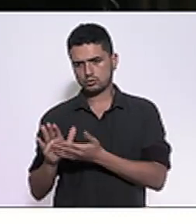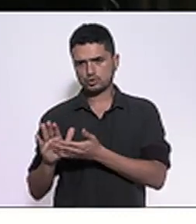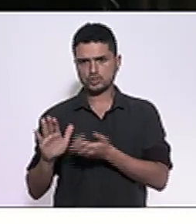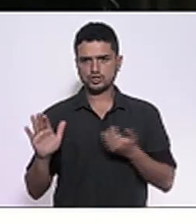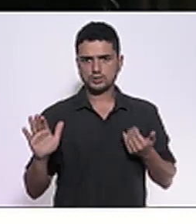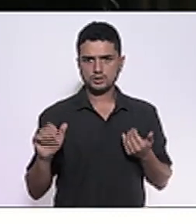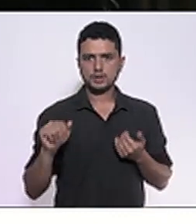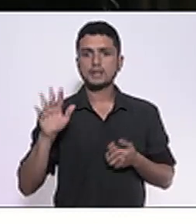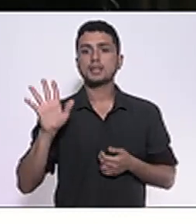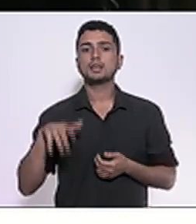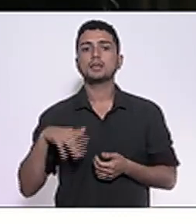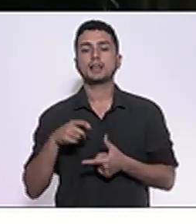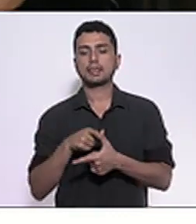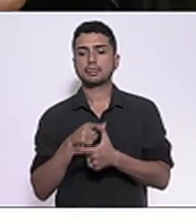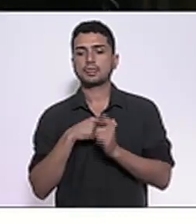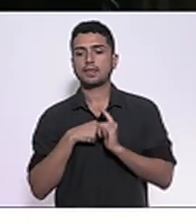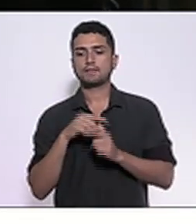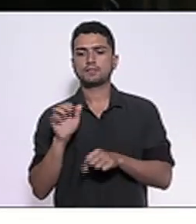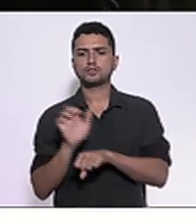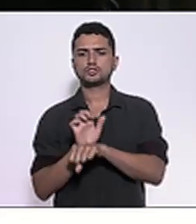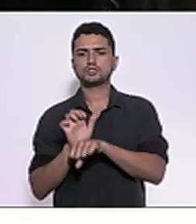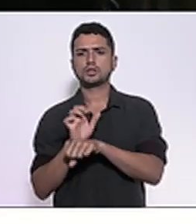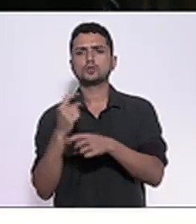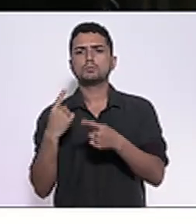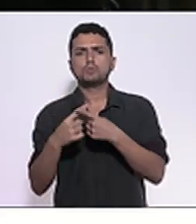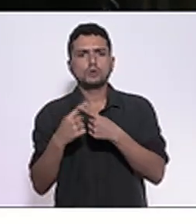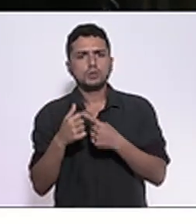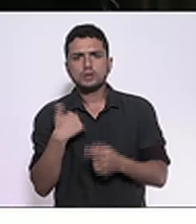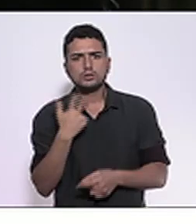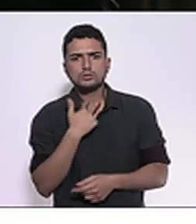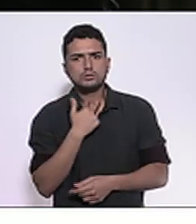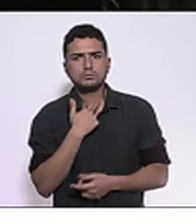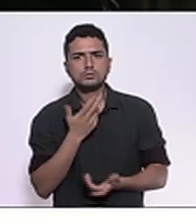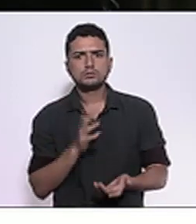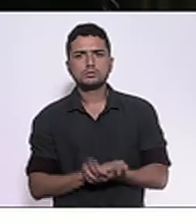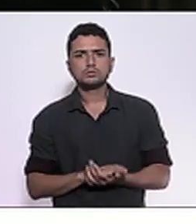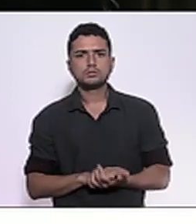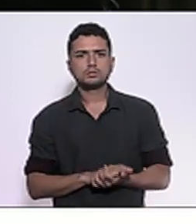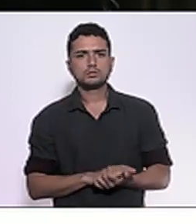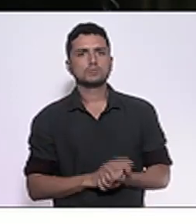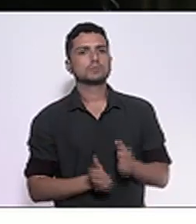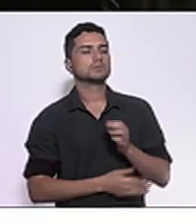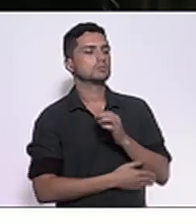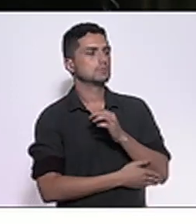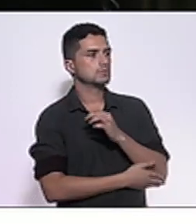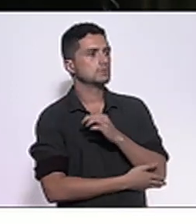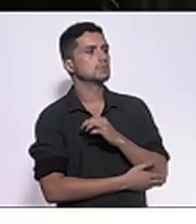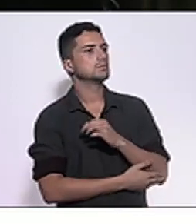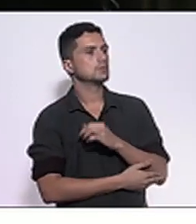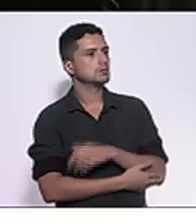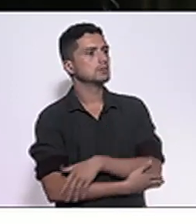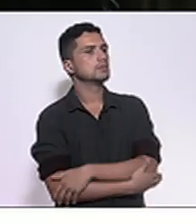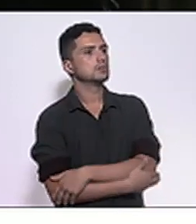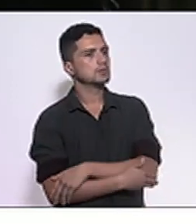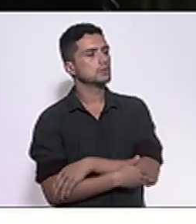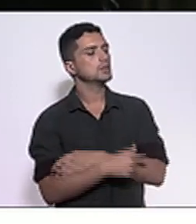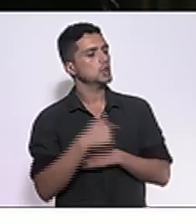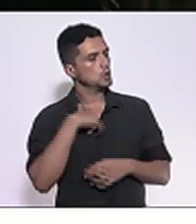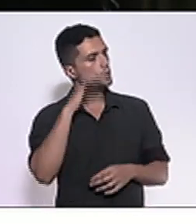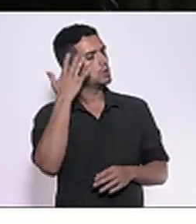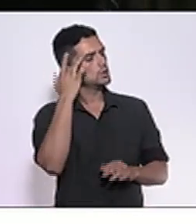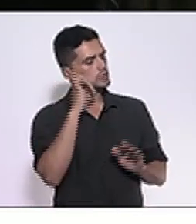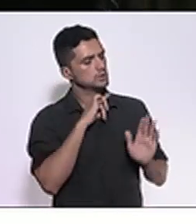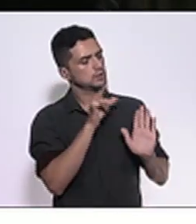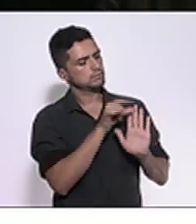Estado? Por que não podemos, pô? Eu acho que até cláusula, alguns benefícios são previstas essa cláusula.